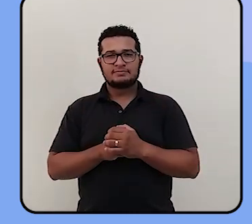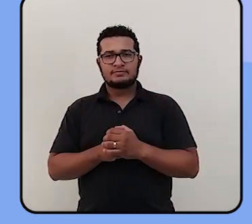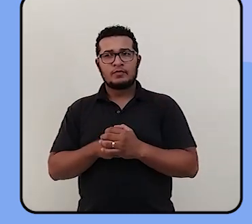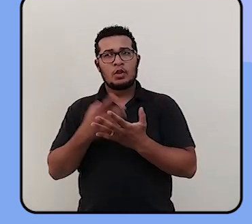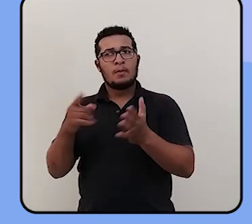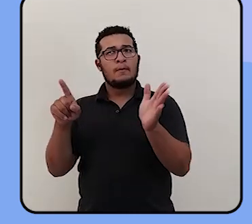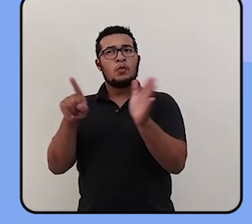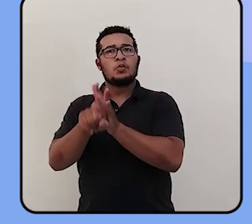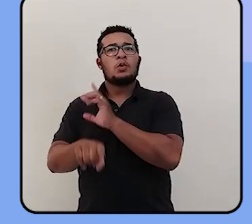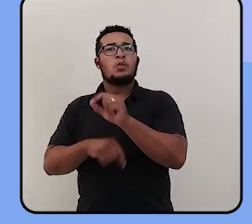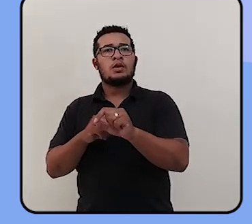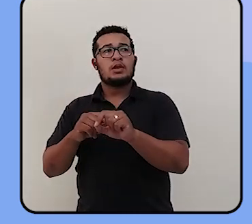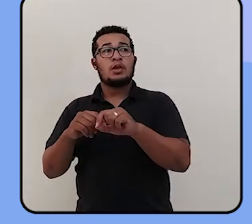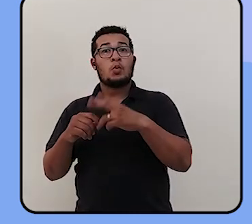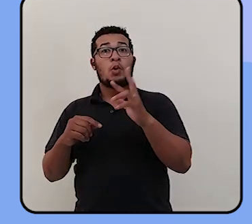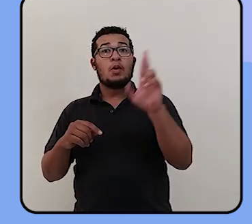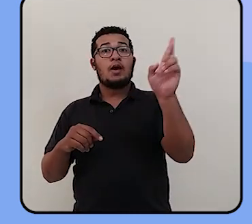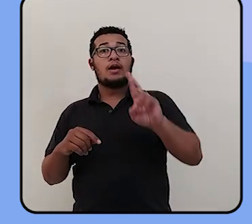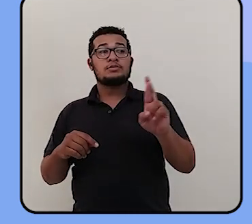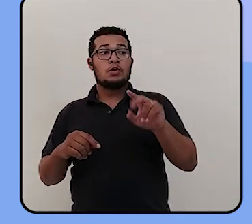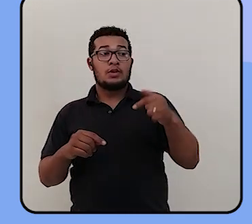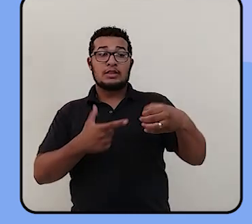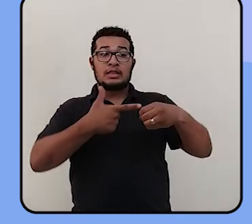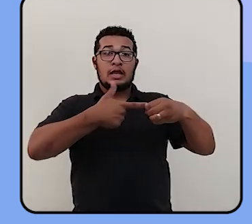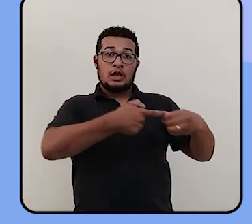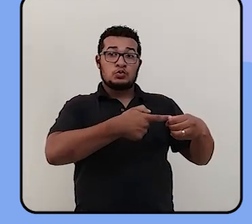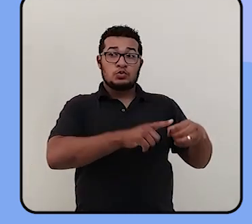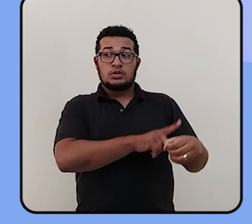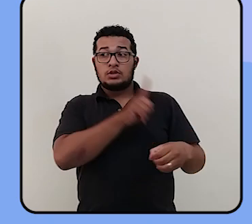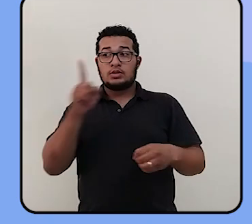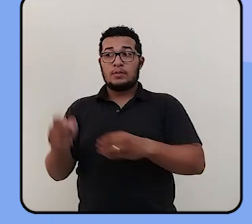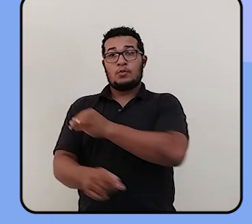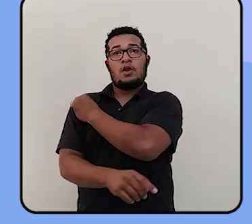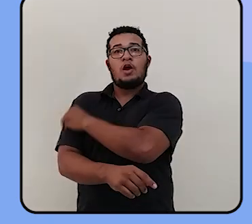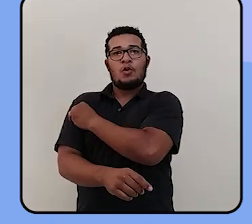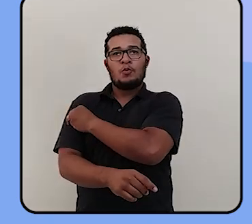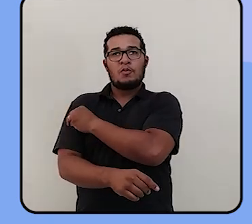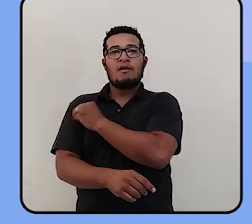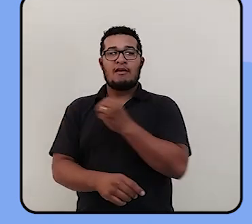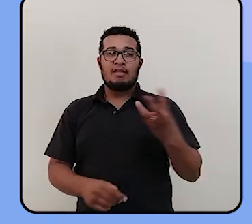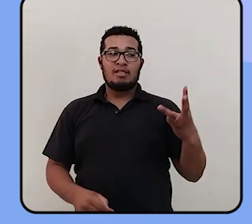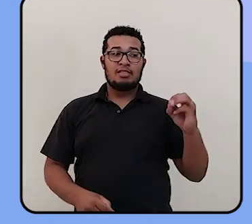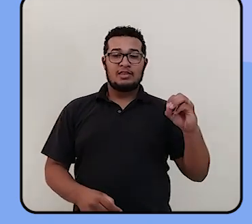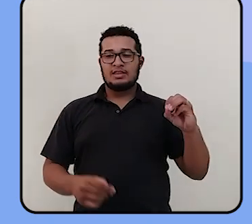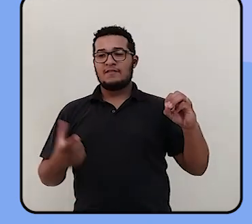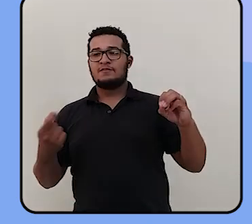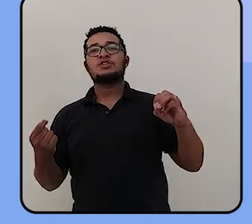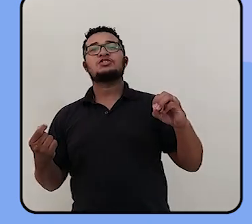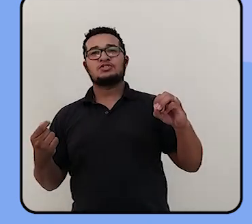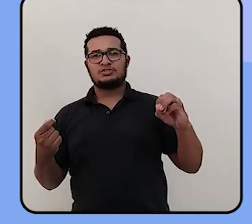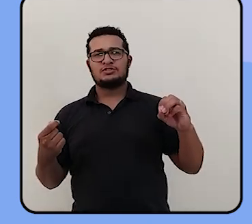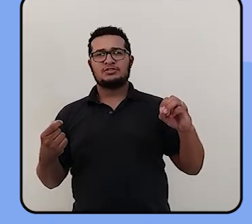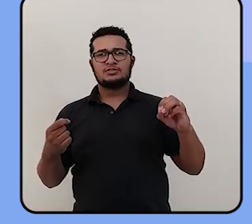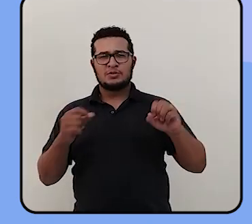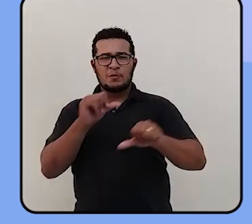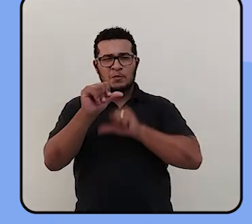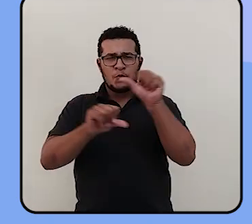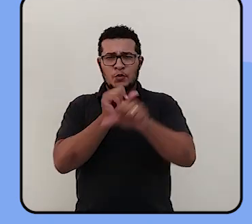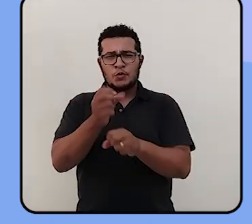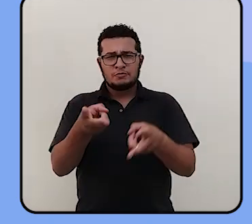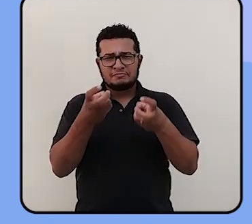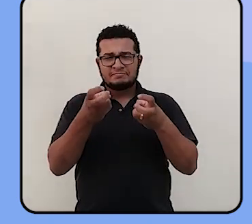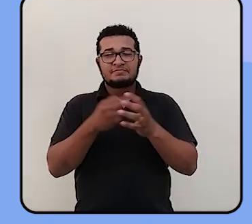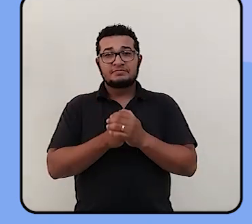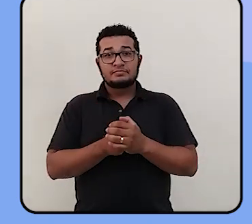pergunta. Qual é a razão da gasolina para o álcool? Agora a razão é 30 para 20. Mudou ou não mudou? Observe